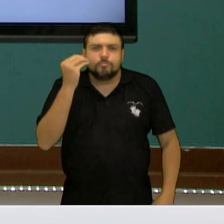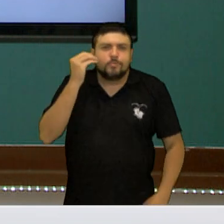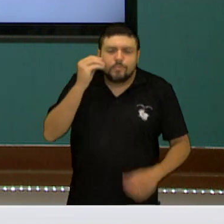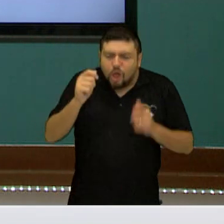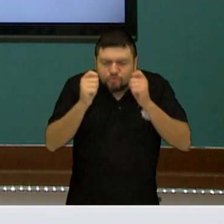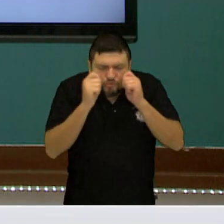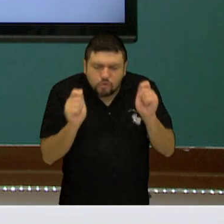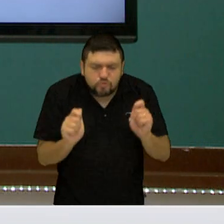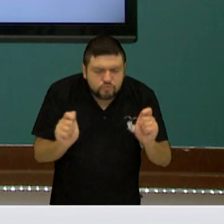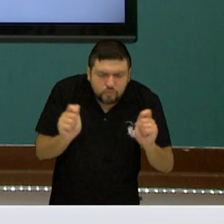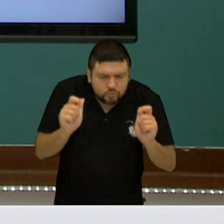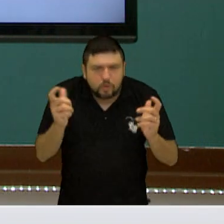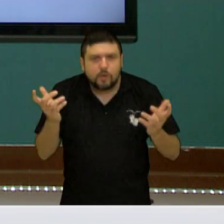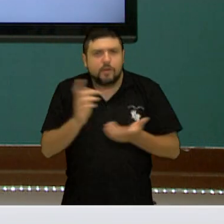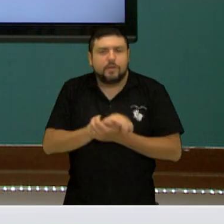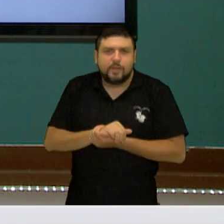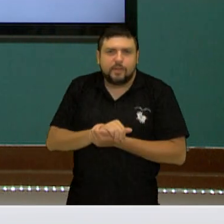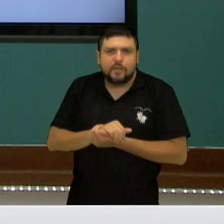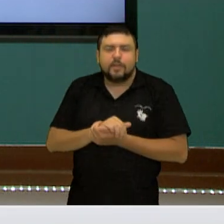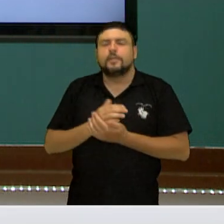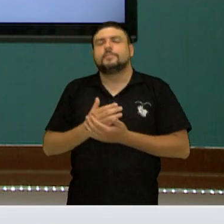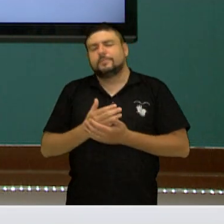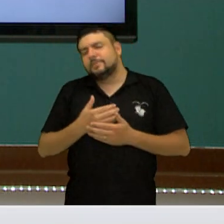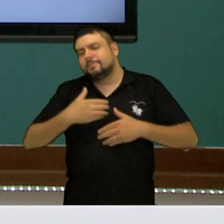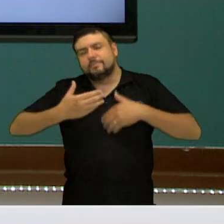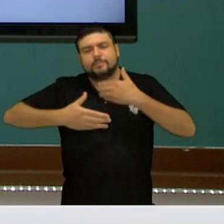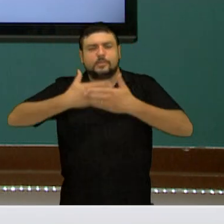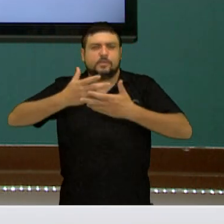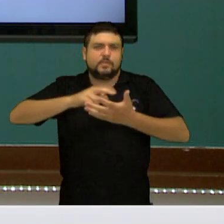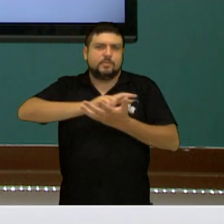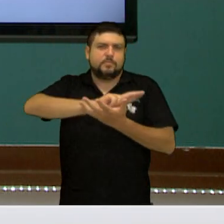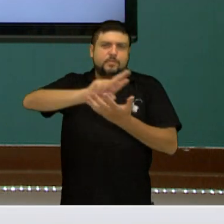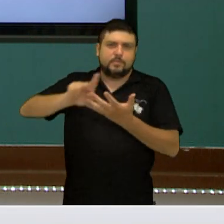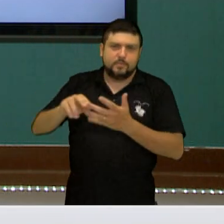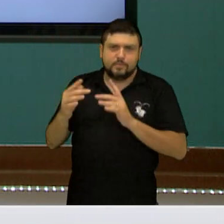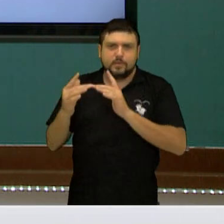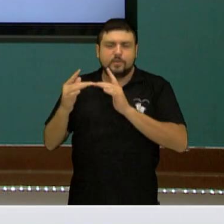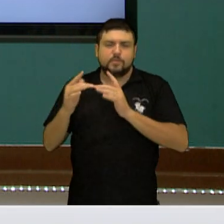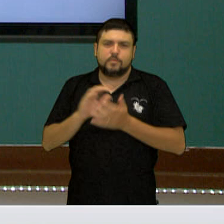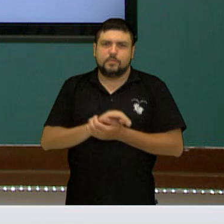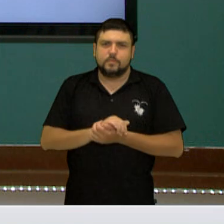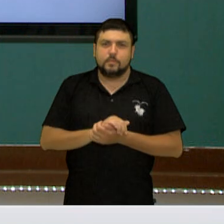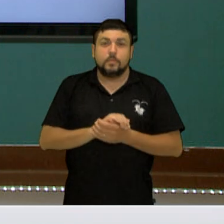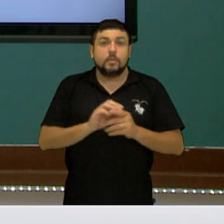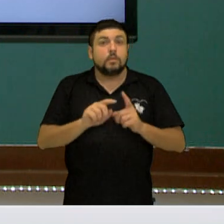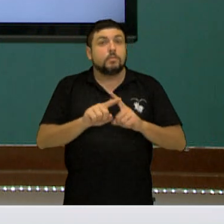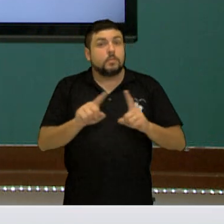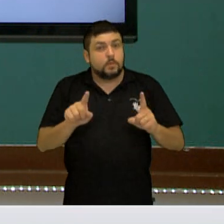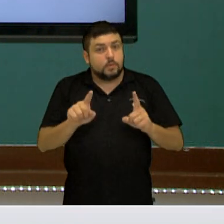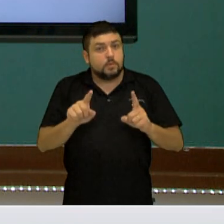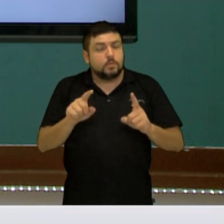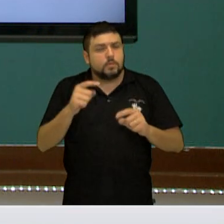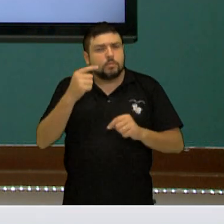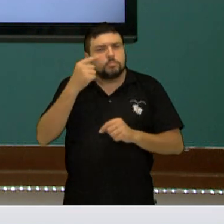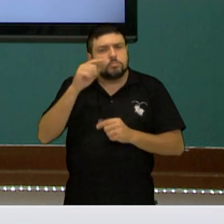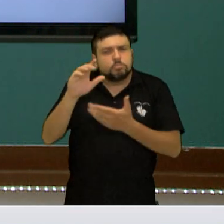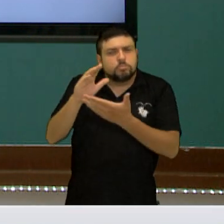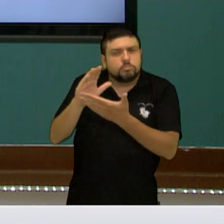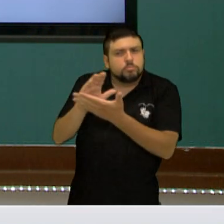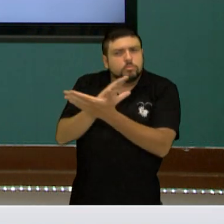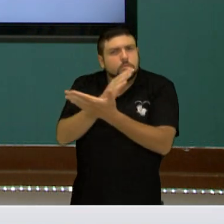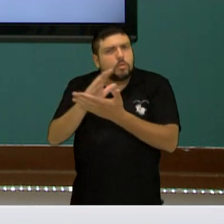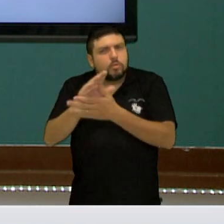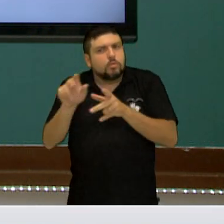gostam de dar beijo na gente. E por aí vai, né? É o contato físico. Mas nós vamos descobrir que existem algumas culturas que